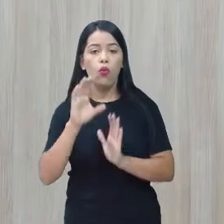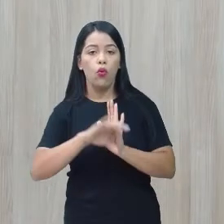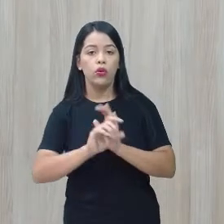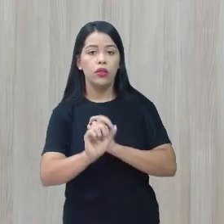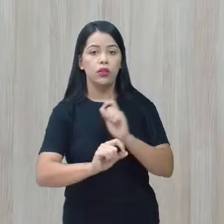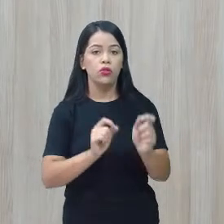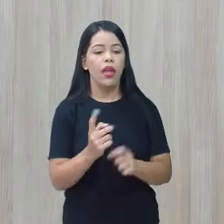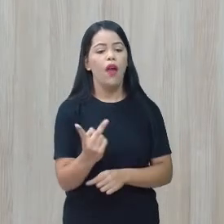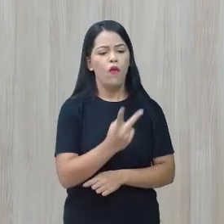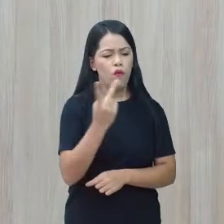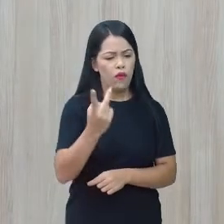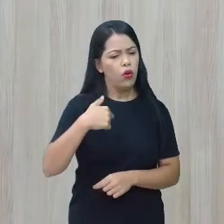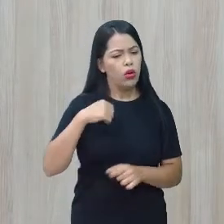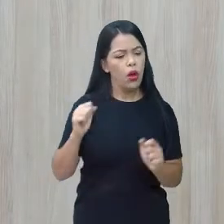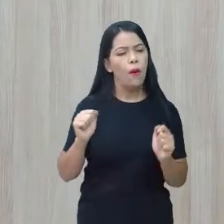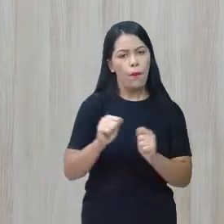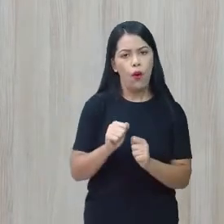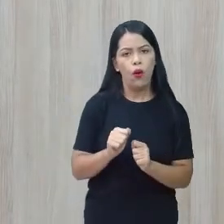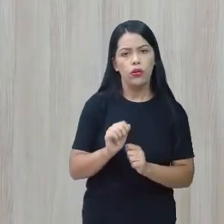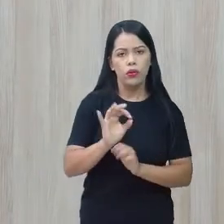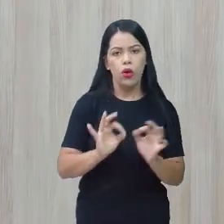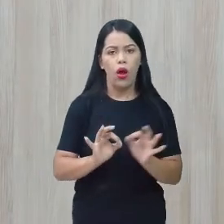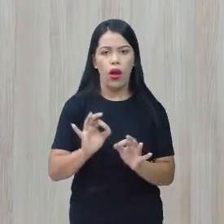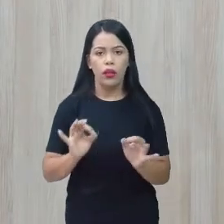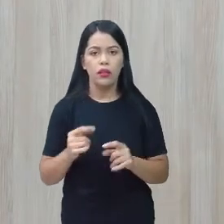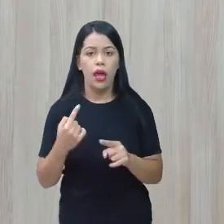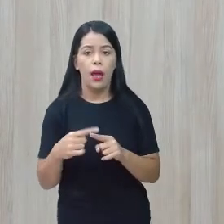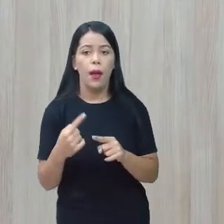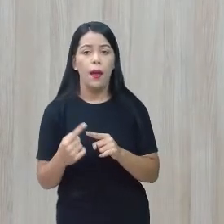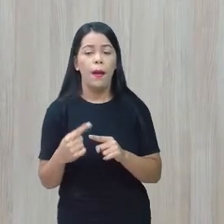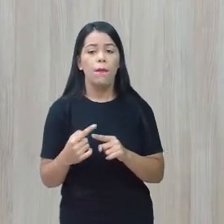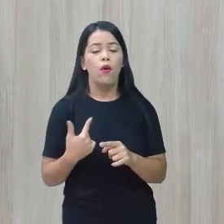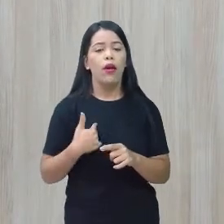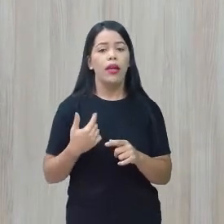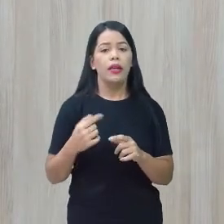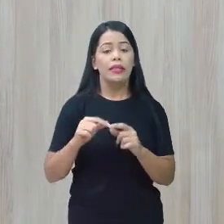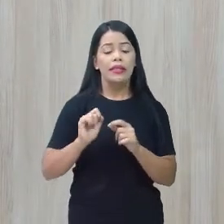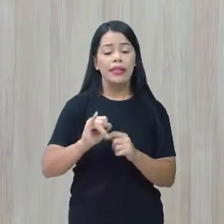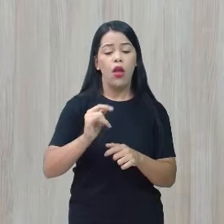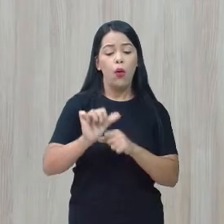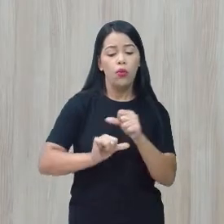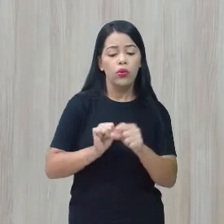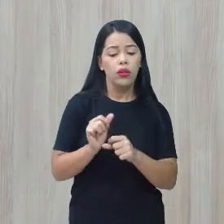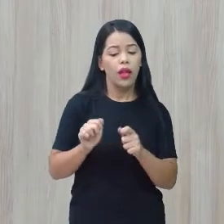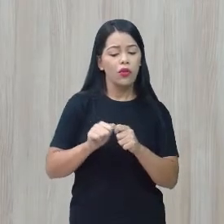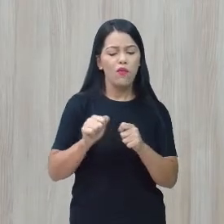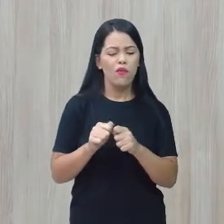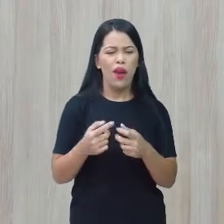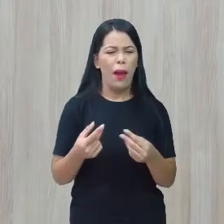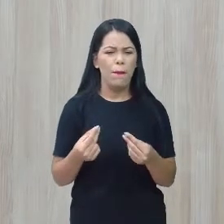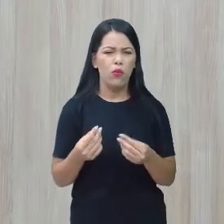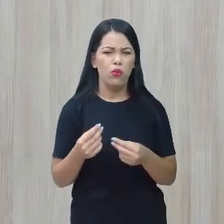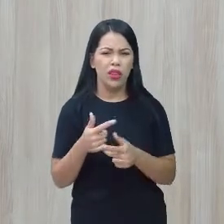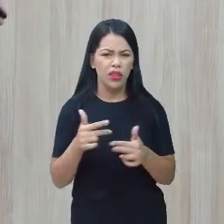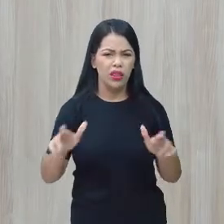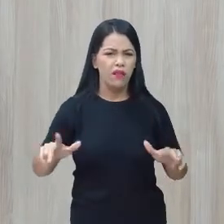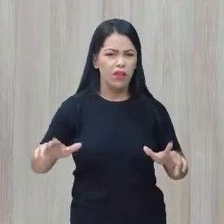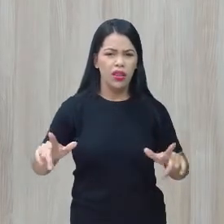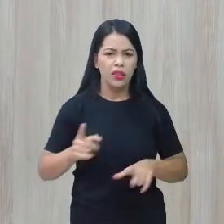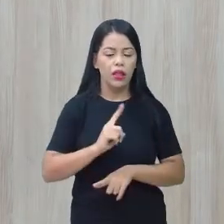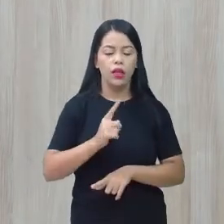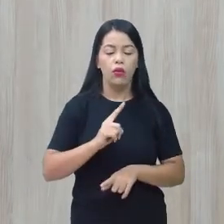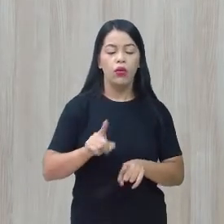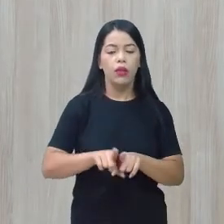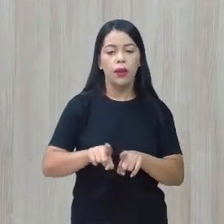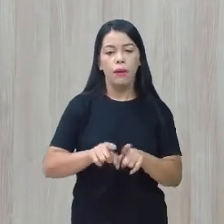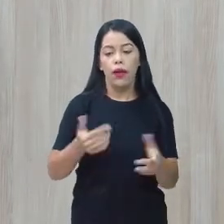sim arredondar, porque o valor exato dele não vai fazer tanta diferença, mas é mais a gente ter a referência e a comparação com outros valores,